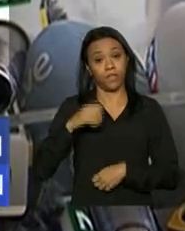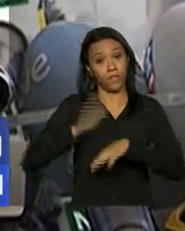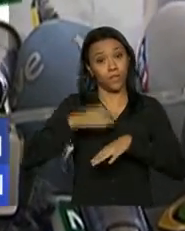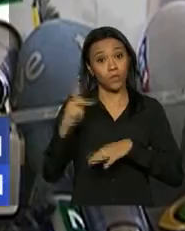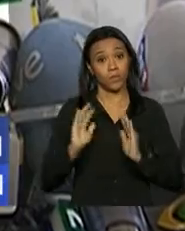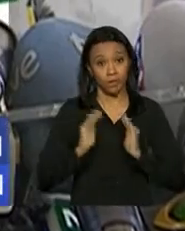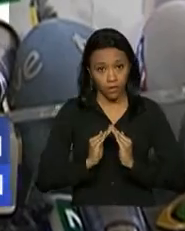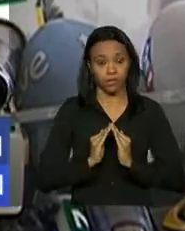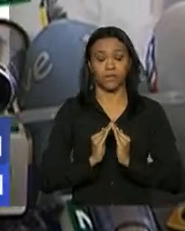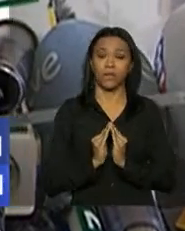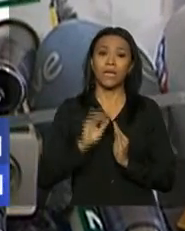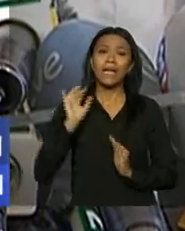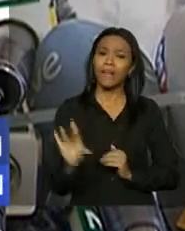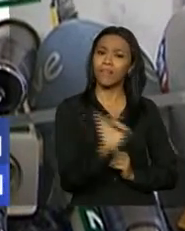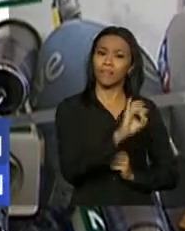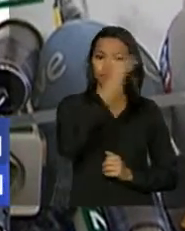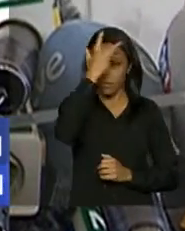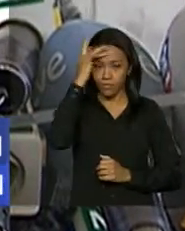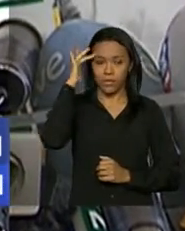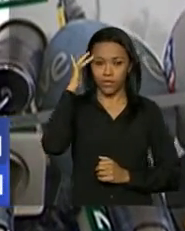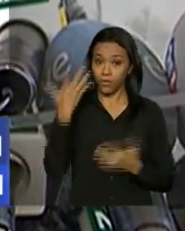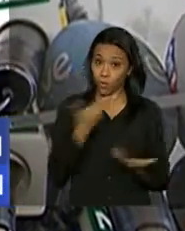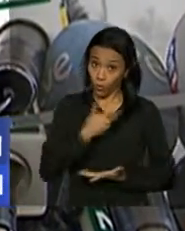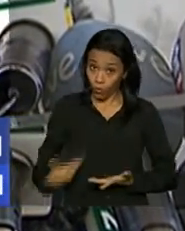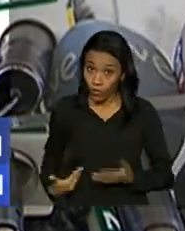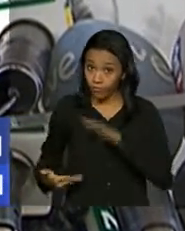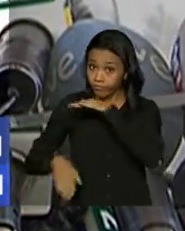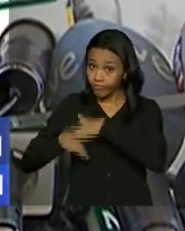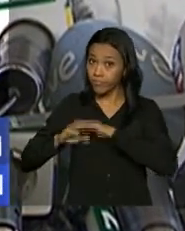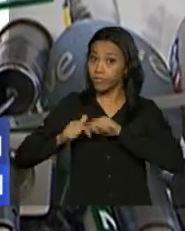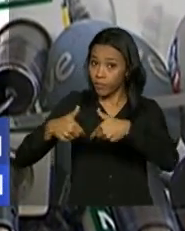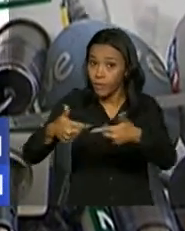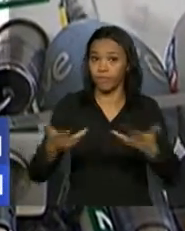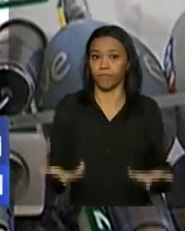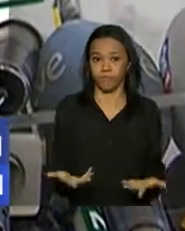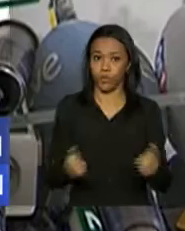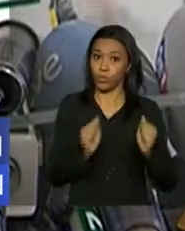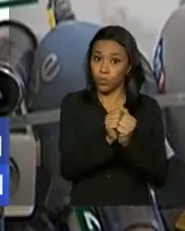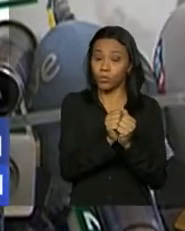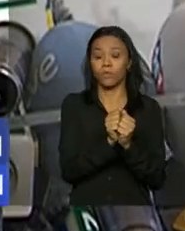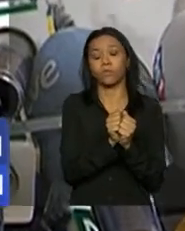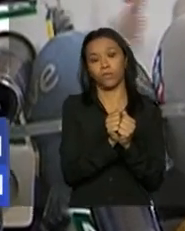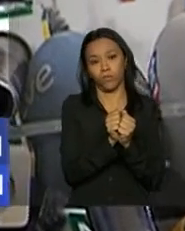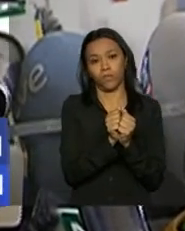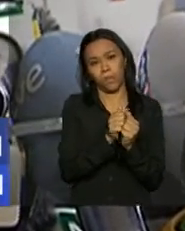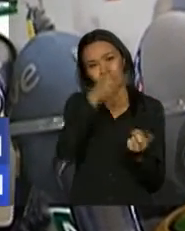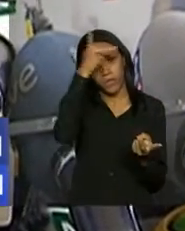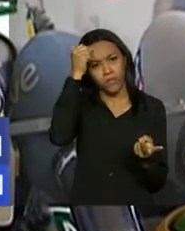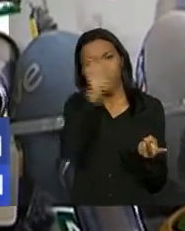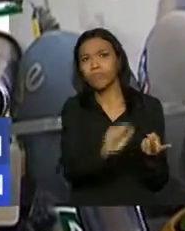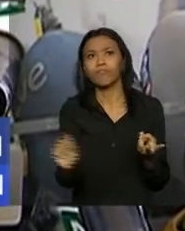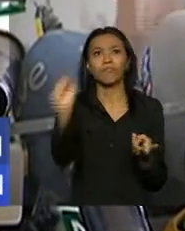casa, porque cada um de nós, o governo vai fazer a sua parte, junto com os prefeitos e